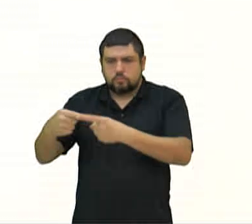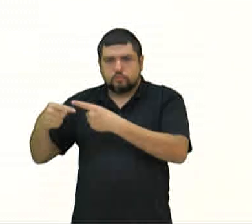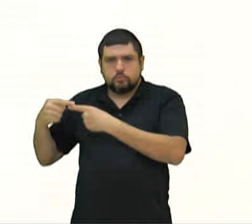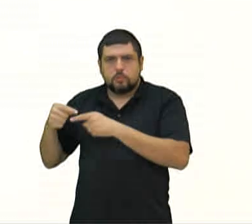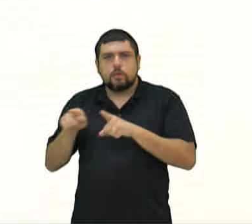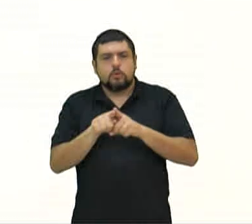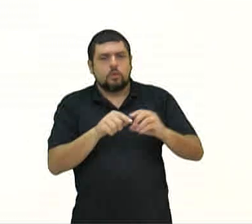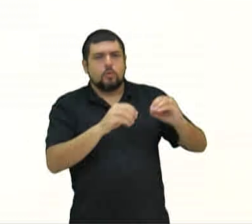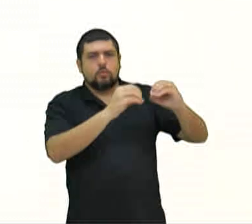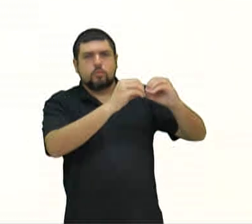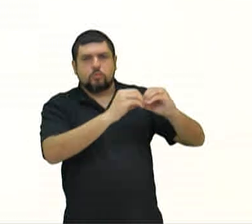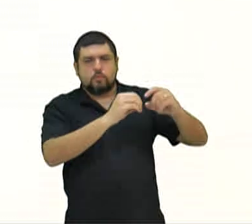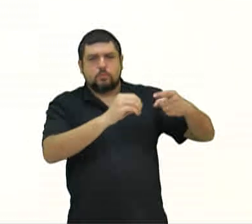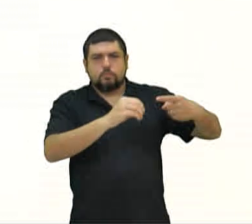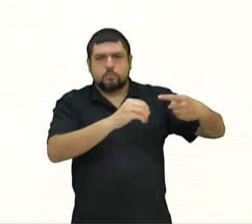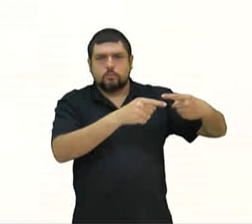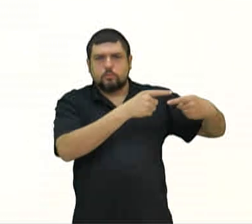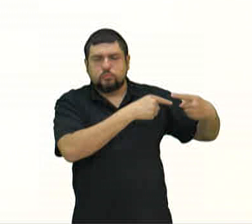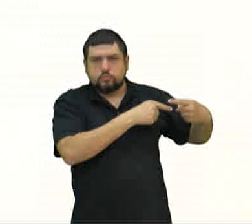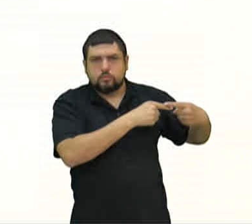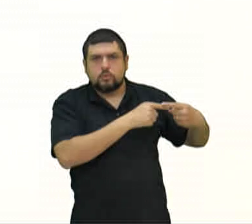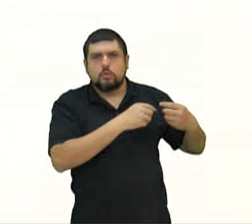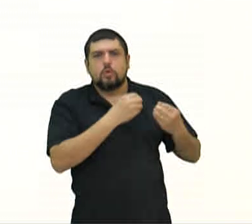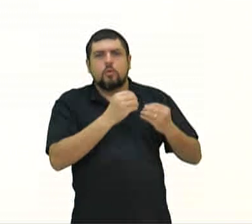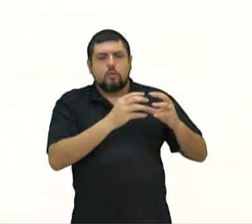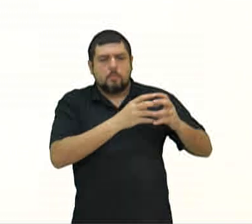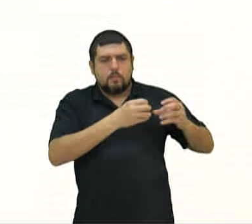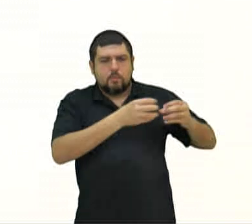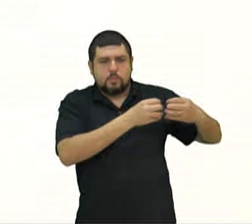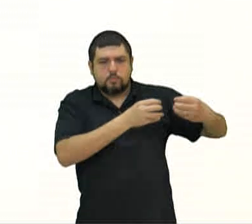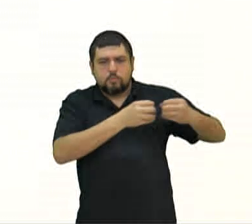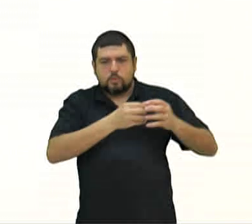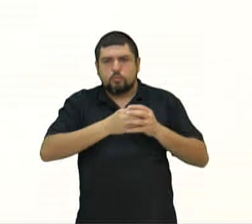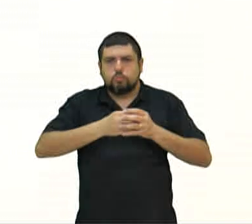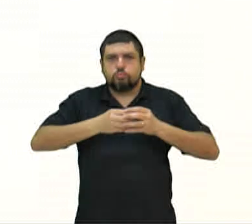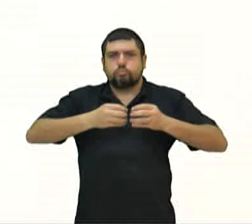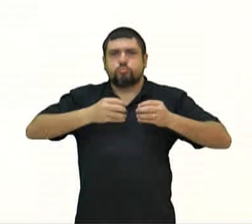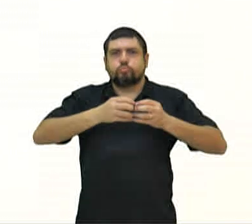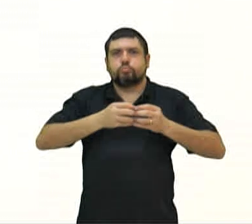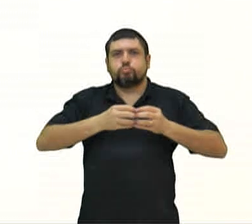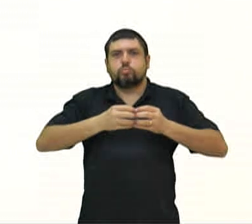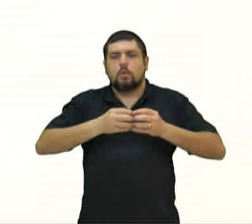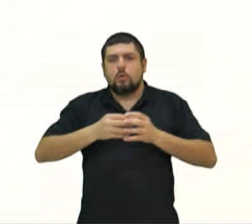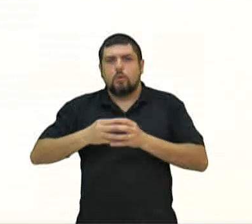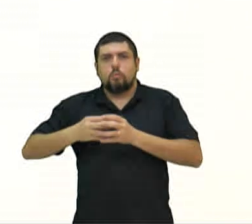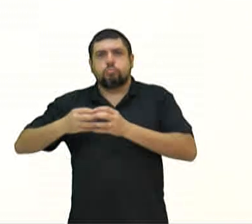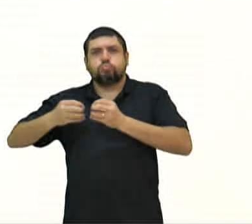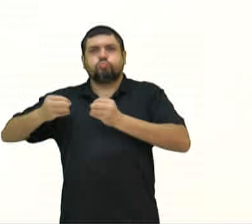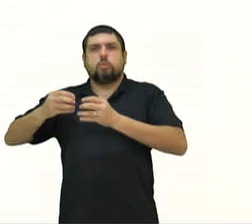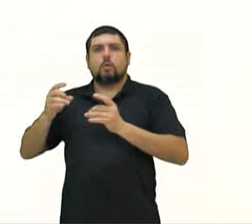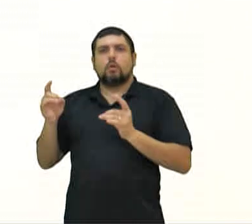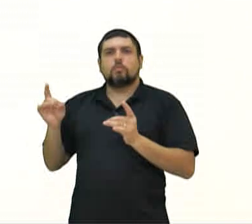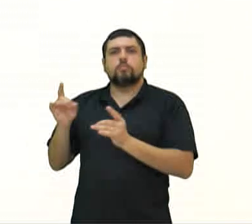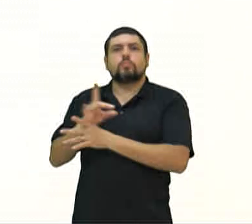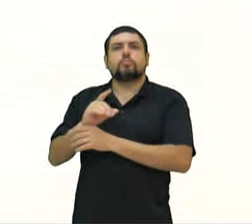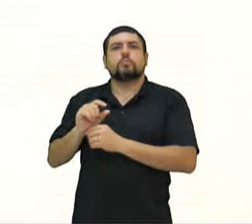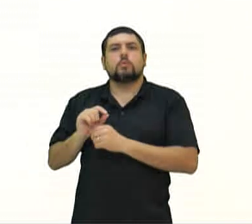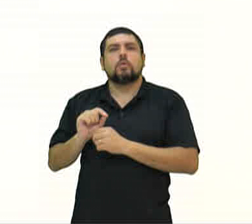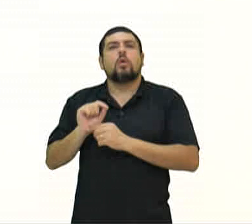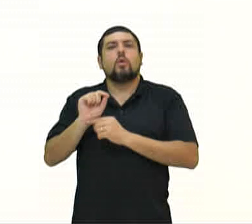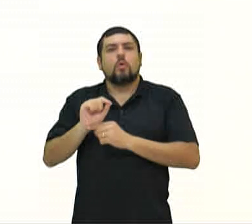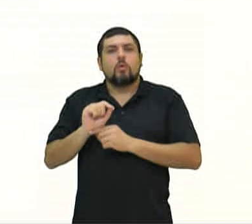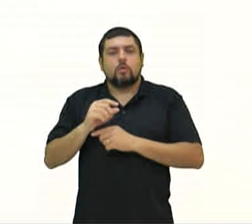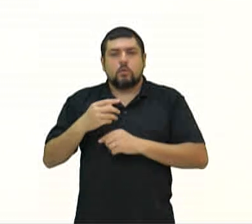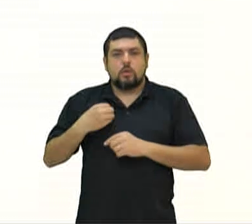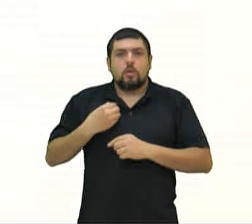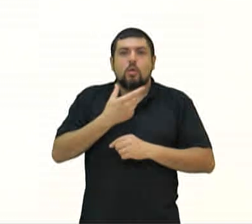podem ser caracterizadas pelas fases de multiplicação, crescimento e maturação, que iniciam na mesma época da vida para ambos os